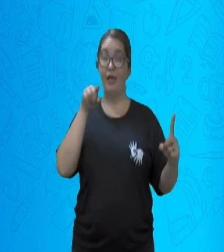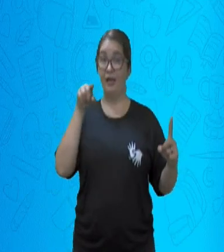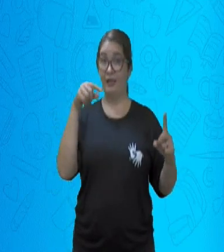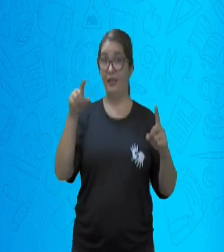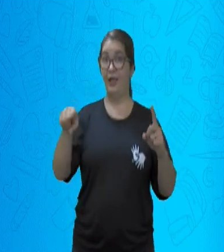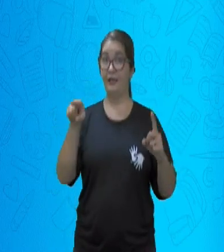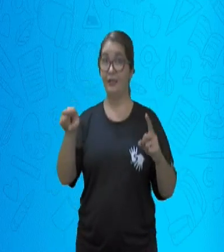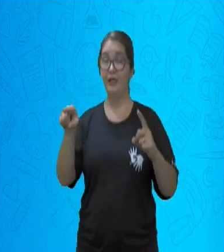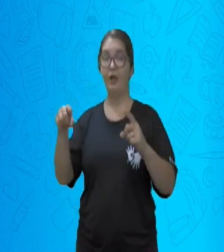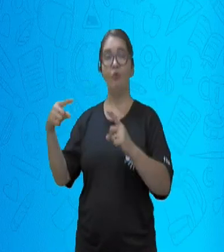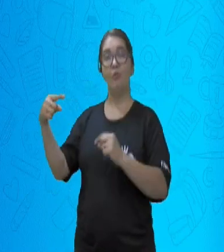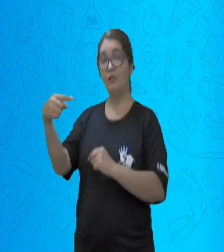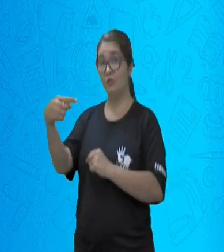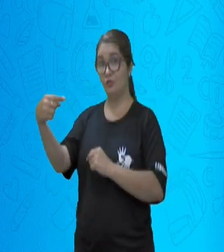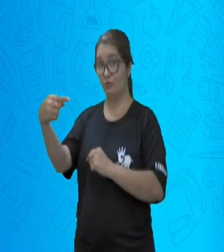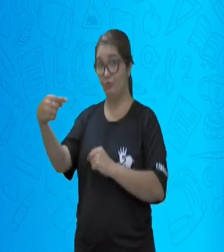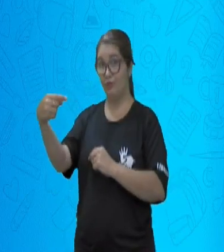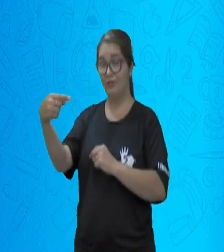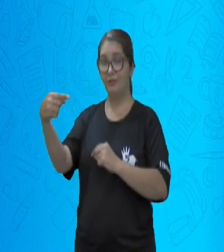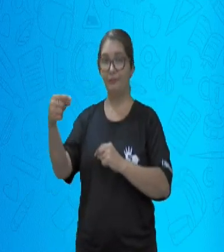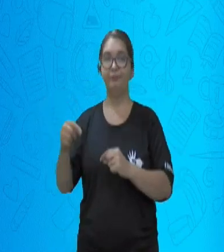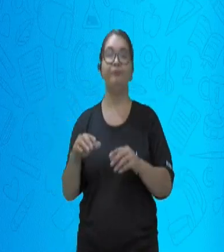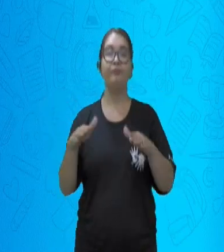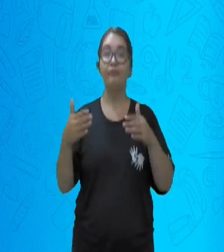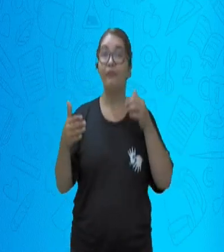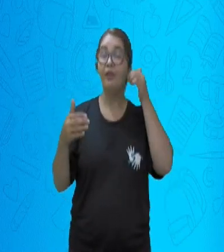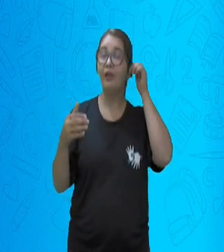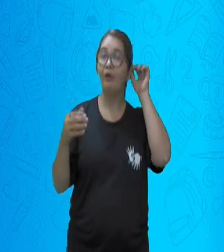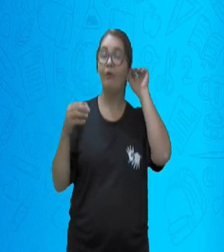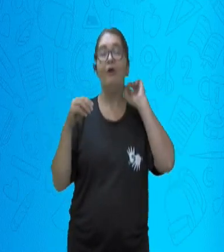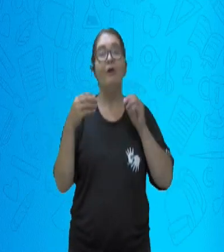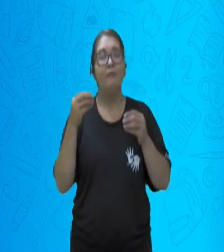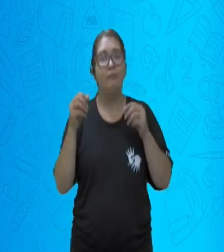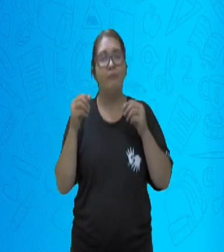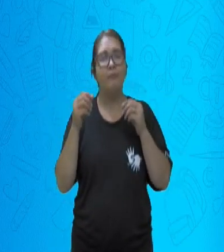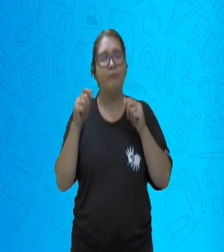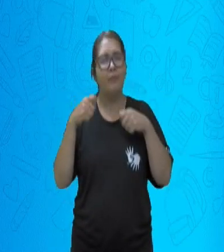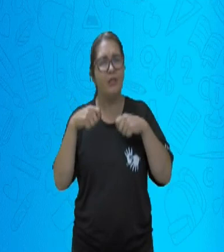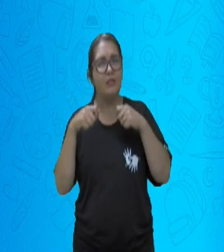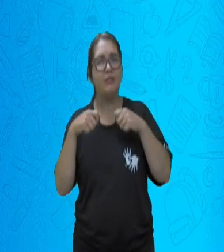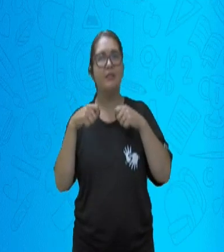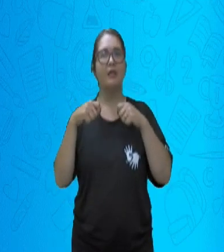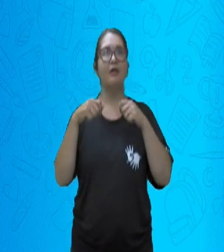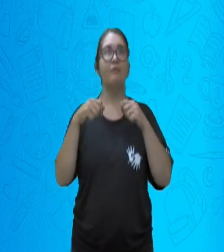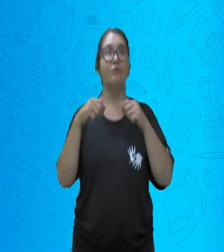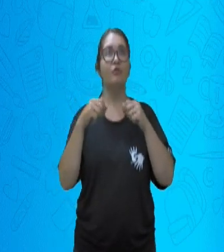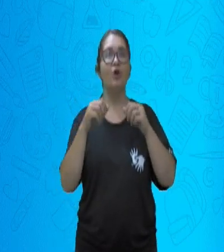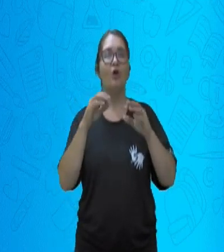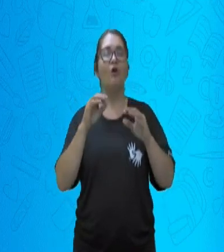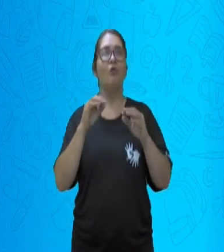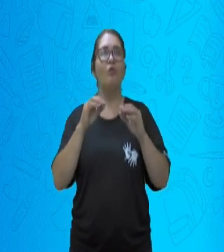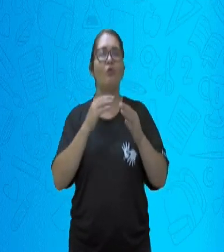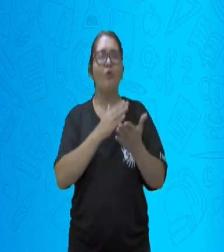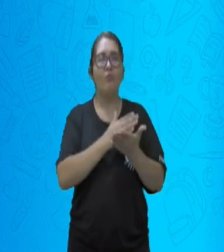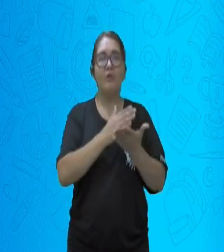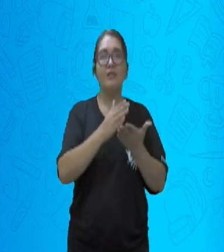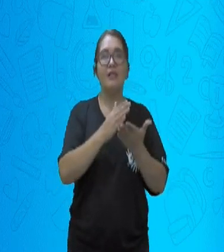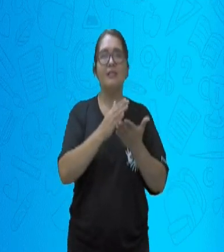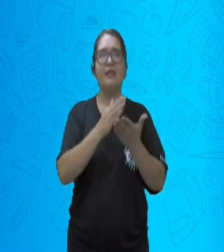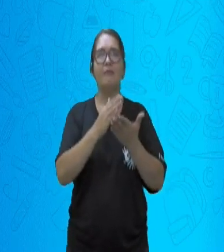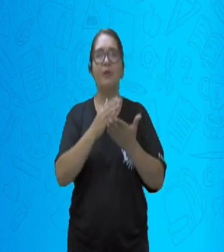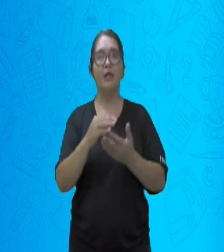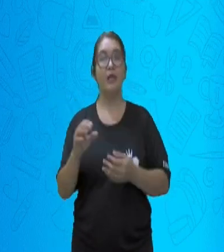a representar, a resolver a operação da direita para a esquerda. Vamos lá, então. 14 menos